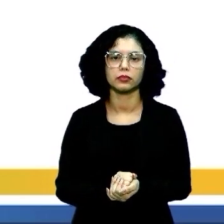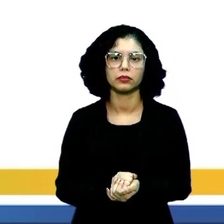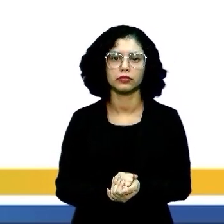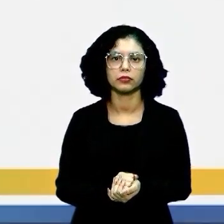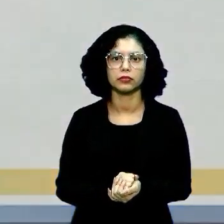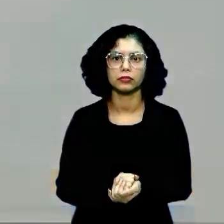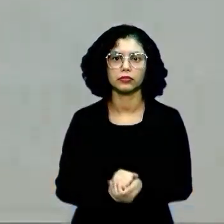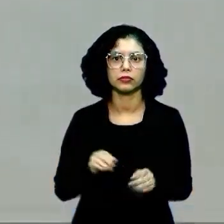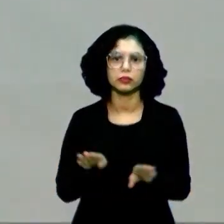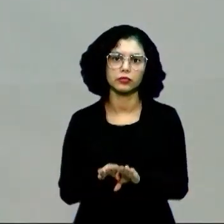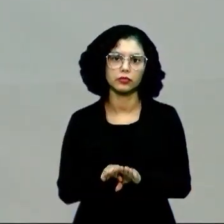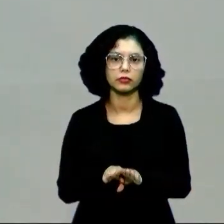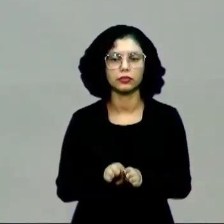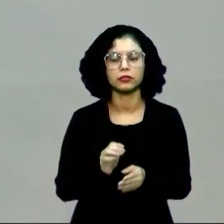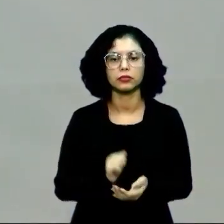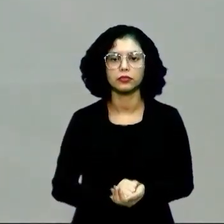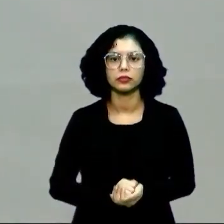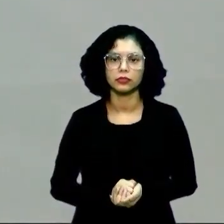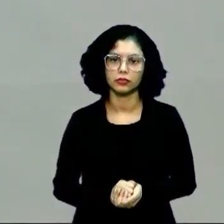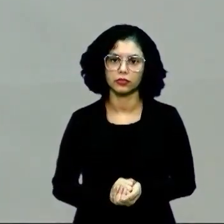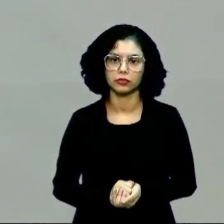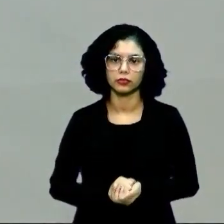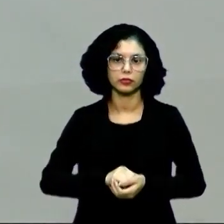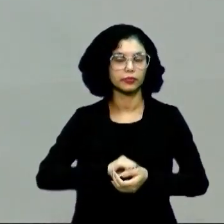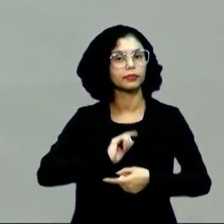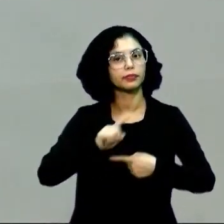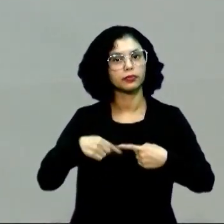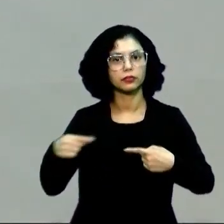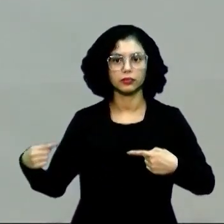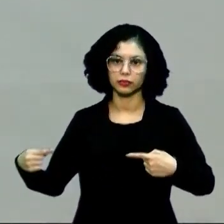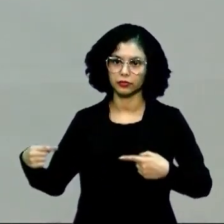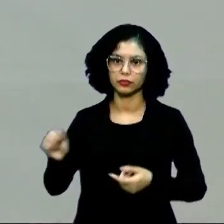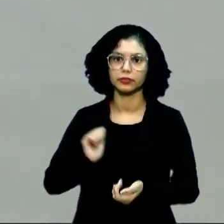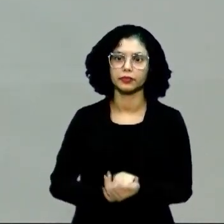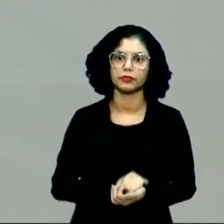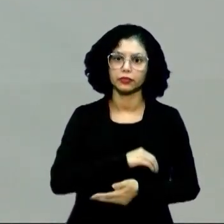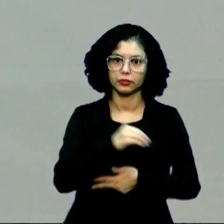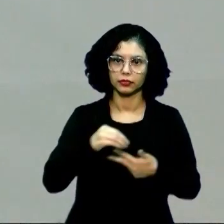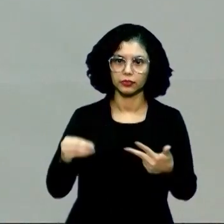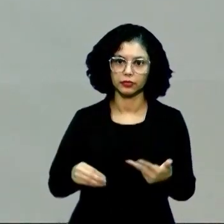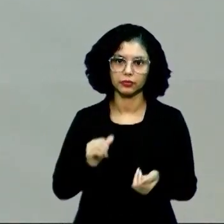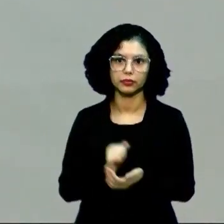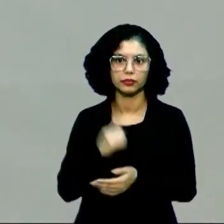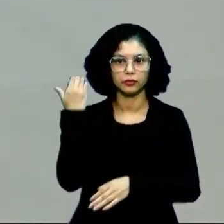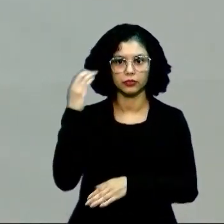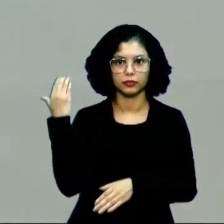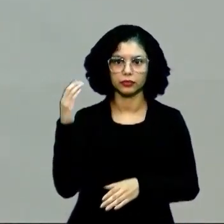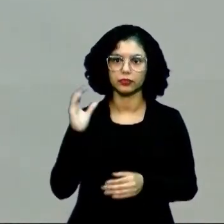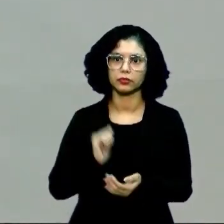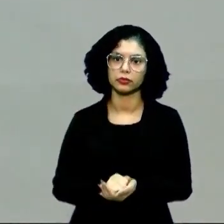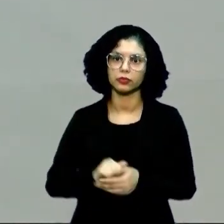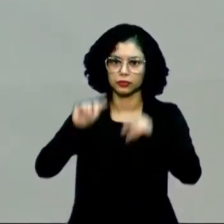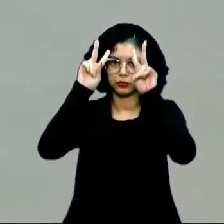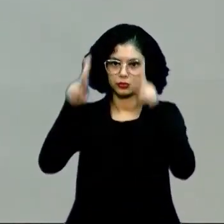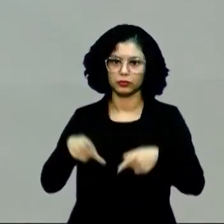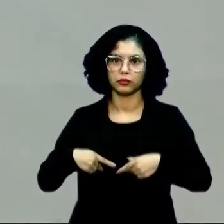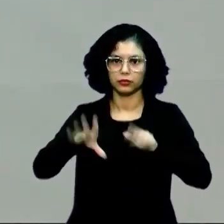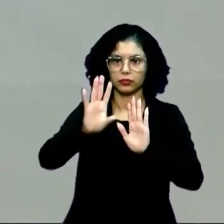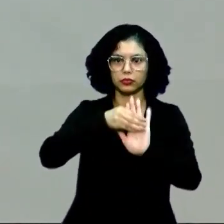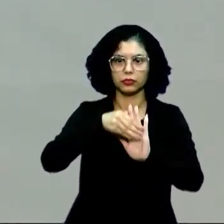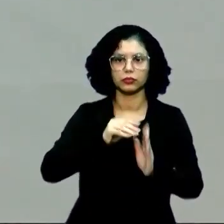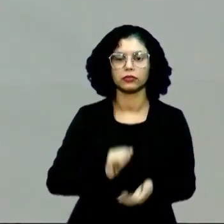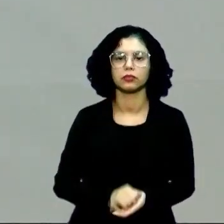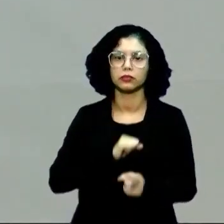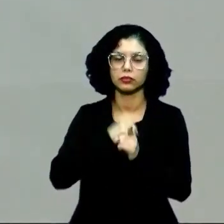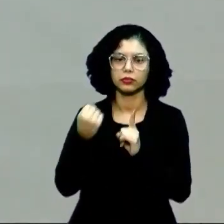livro, o livro A Prova Enem, Ciências Humanas, Sociais e Aplicadas, tá?